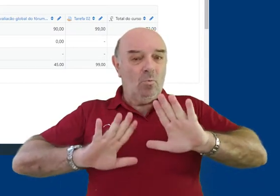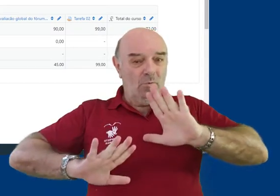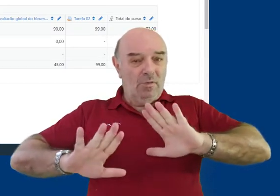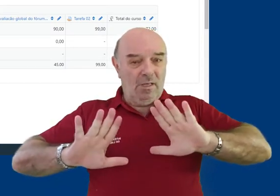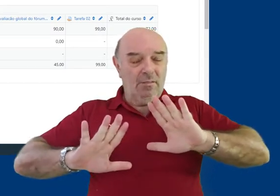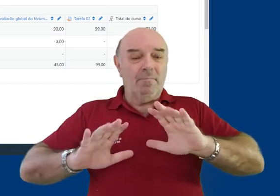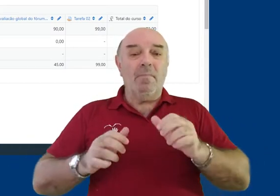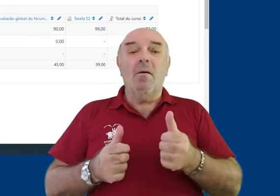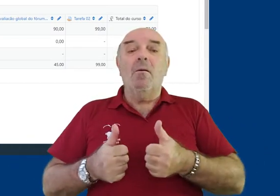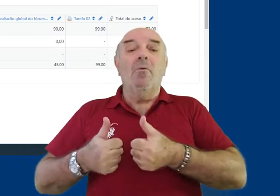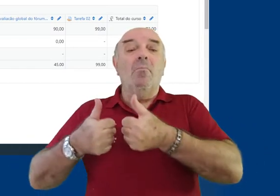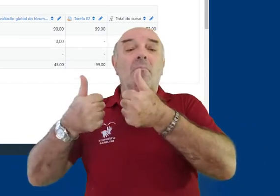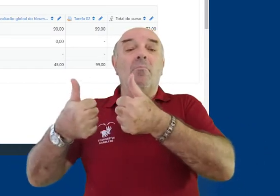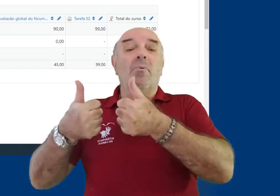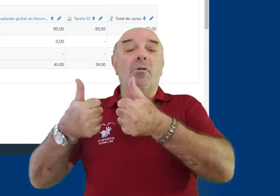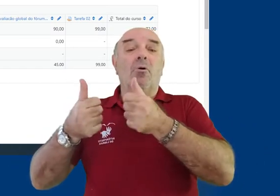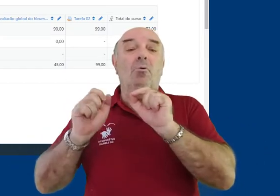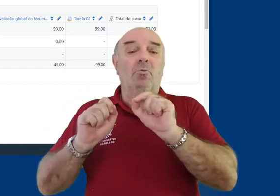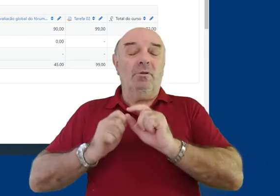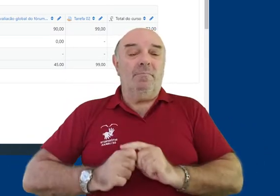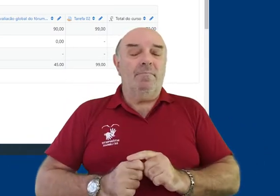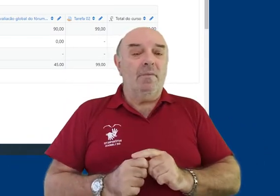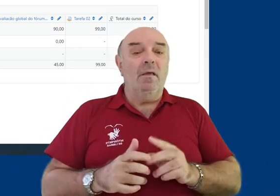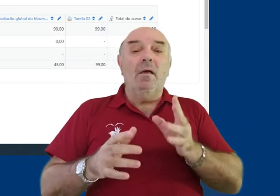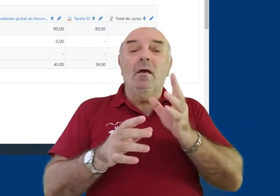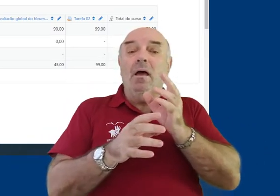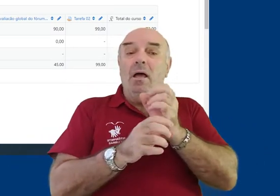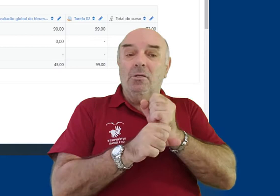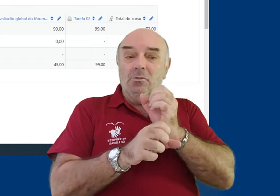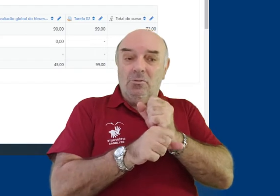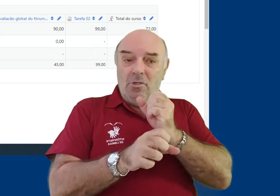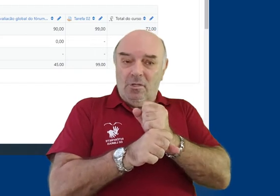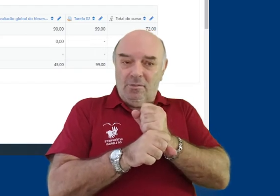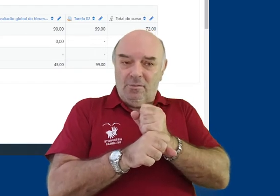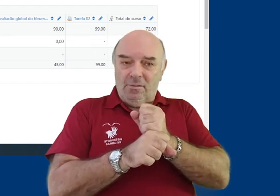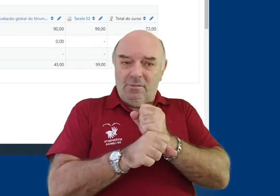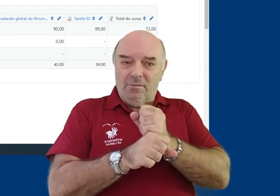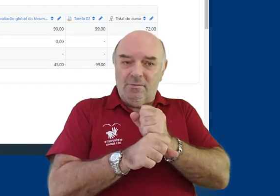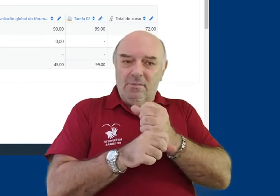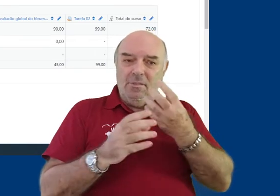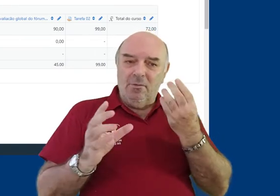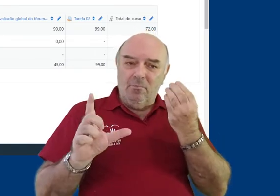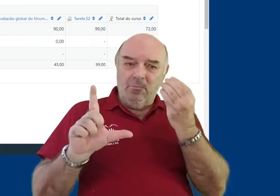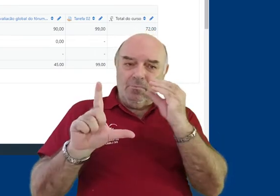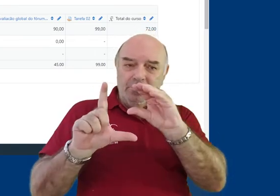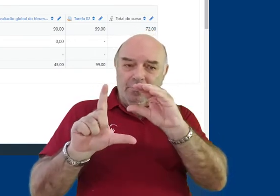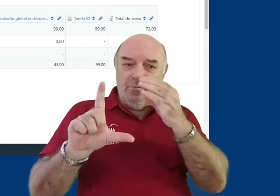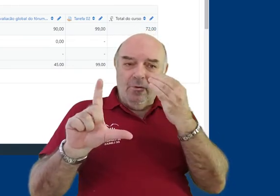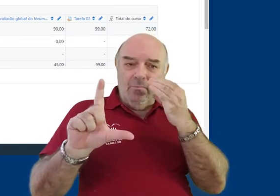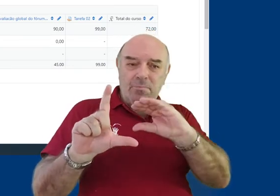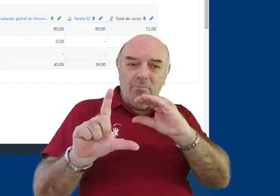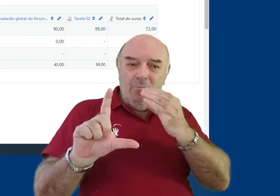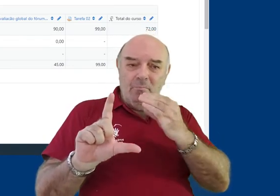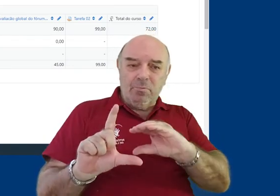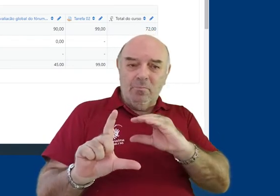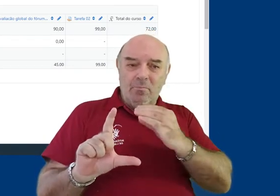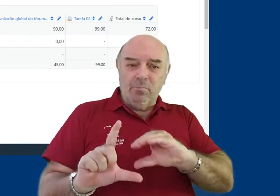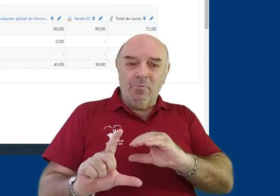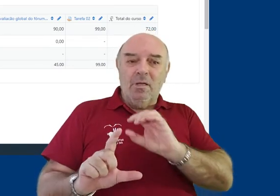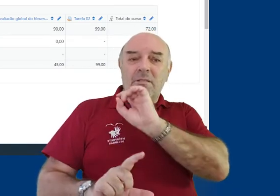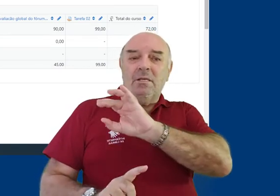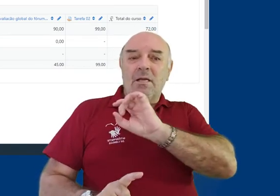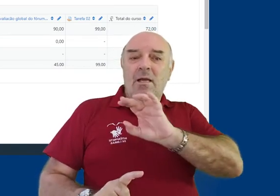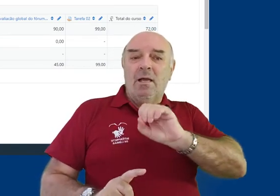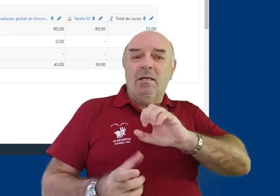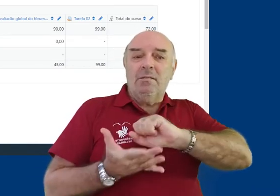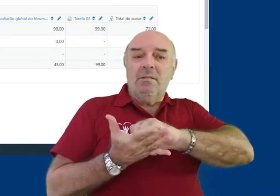situação ideal é que as notas sejam devidamente aplicadas nas tarefas